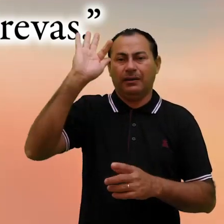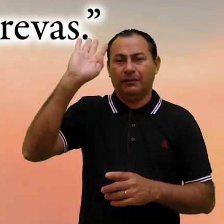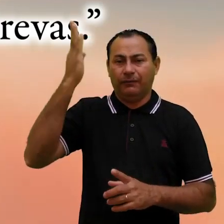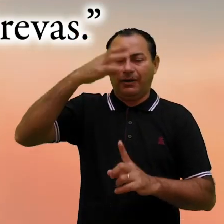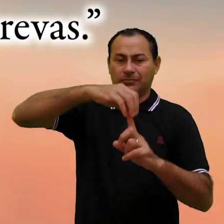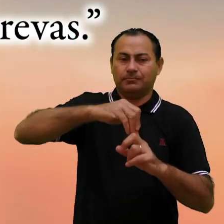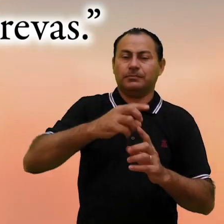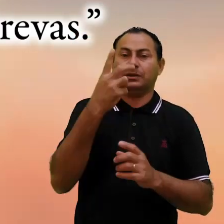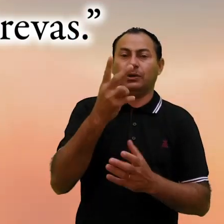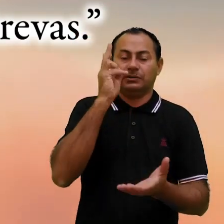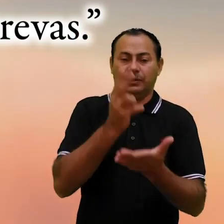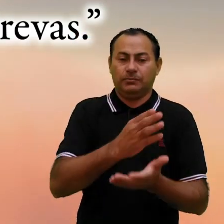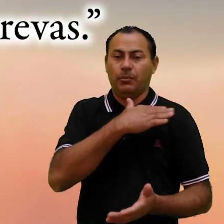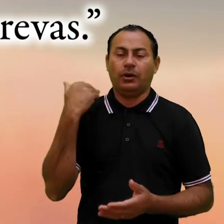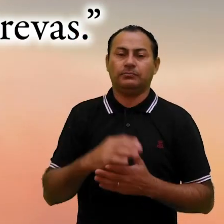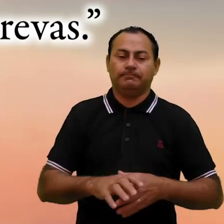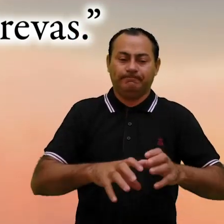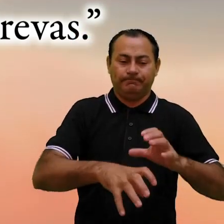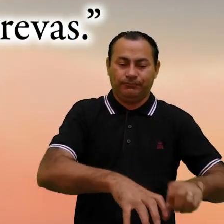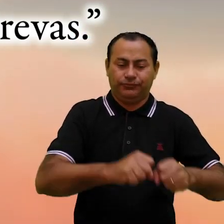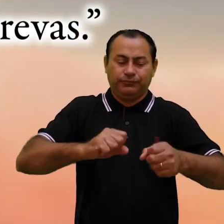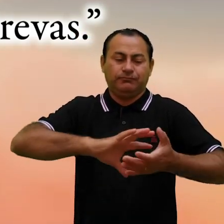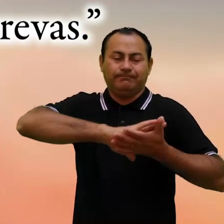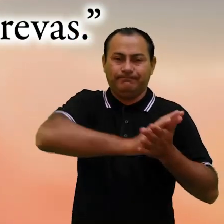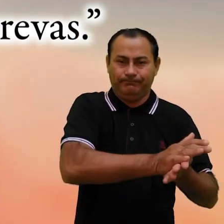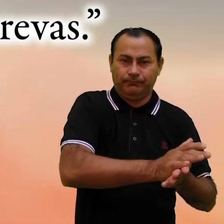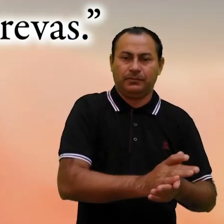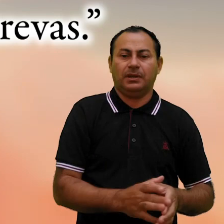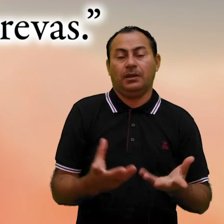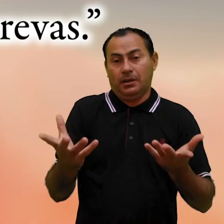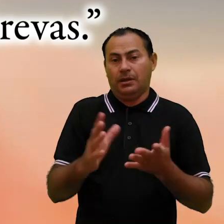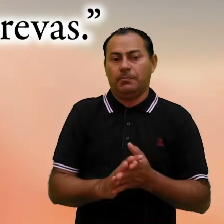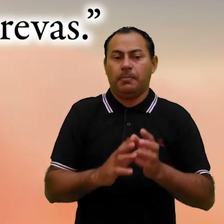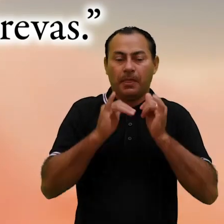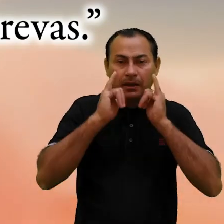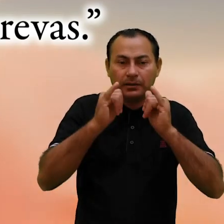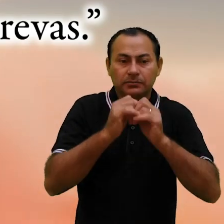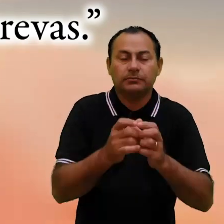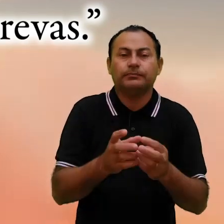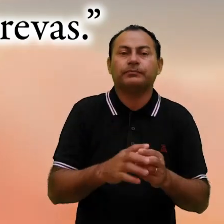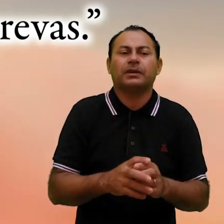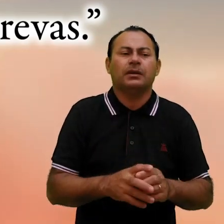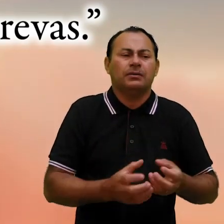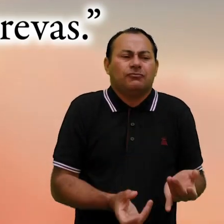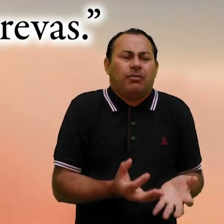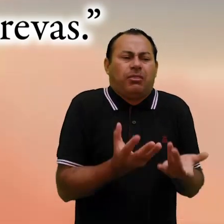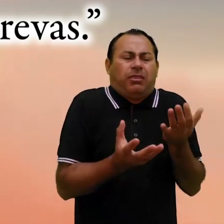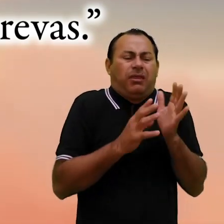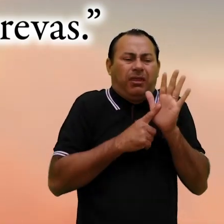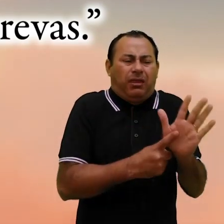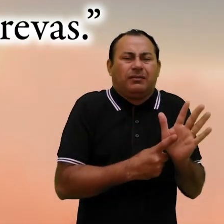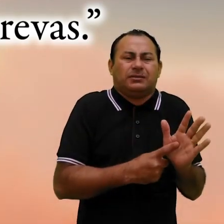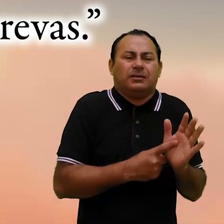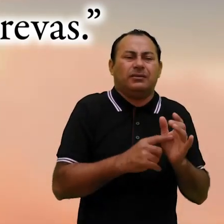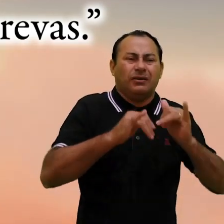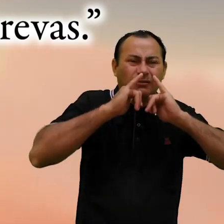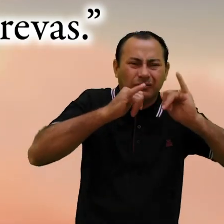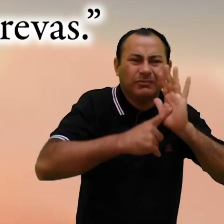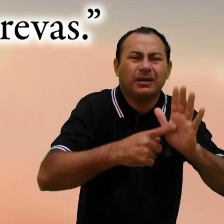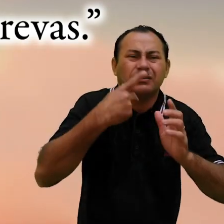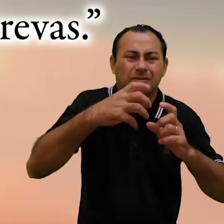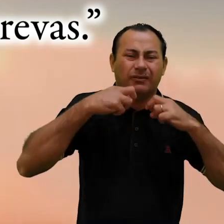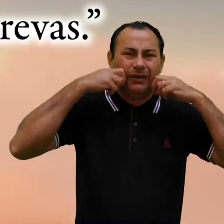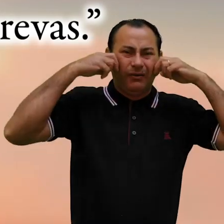mortas, arrancadas pela raiz. São ondas bravias do mar, espumando seus próprios atos